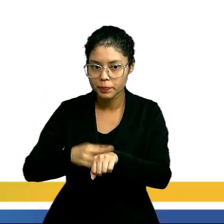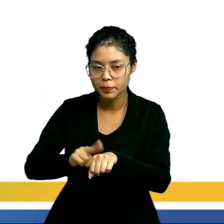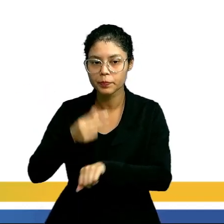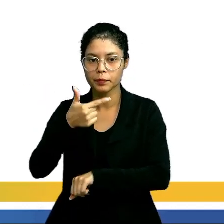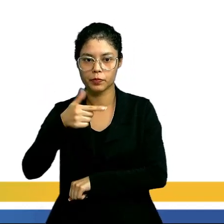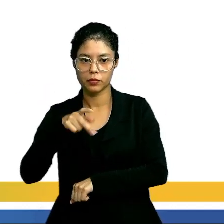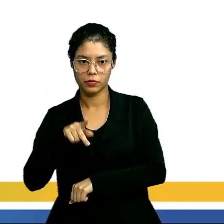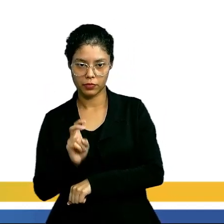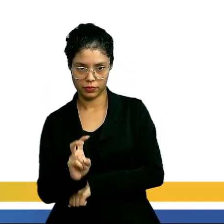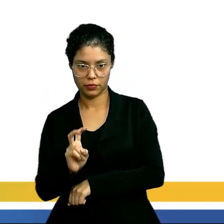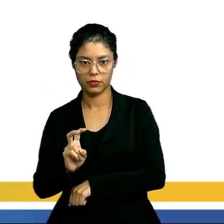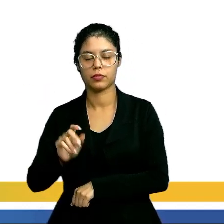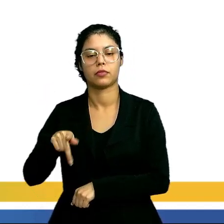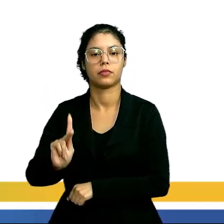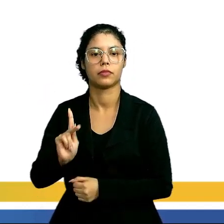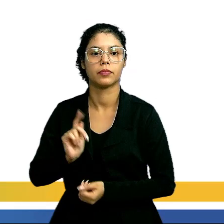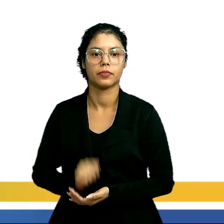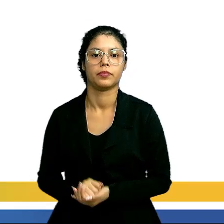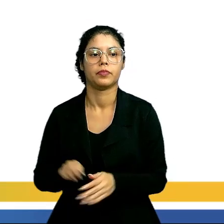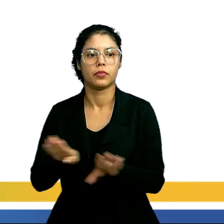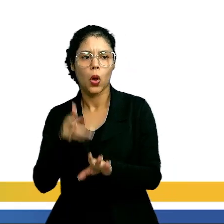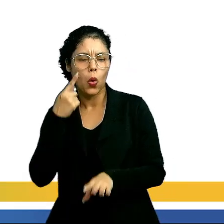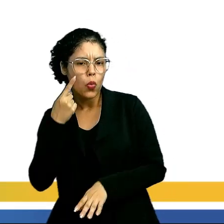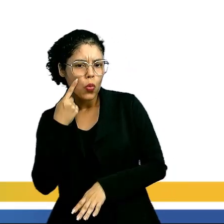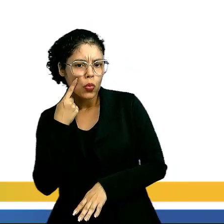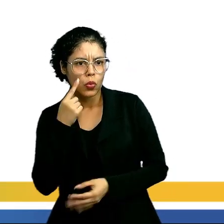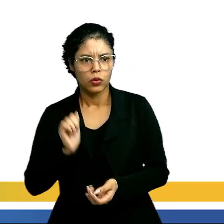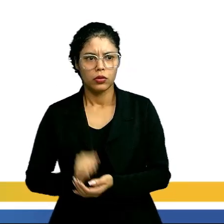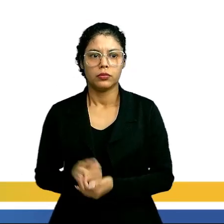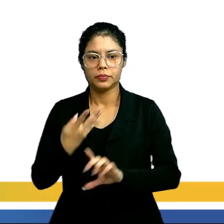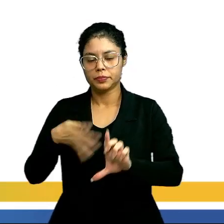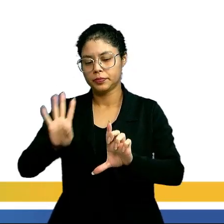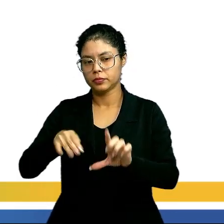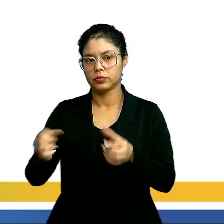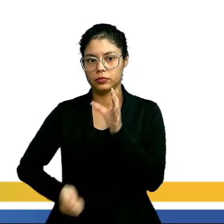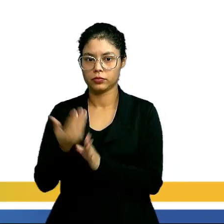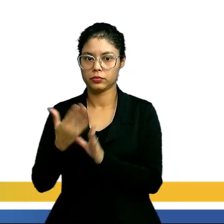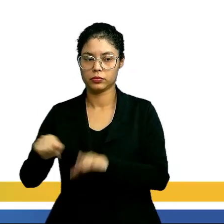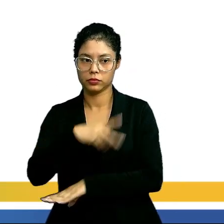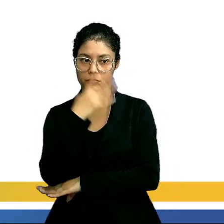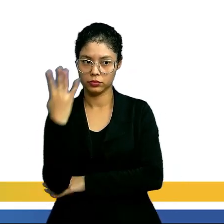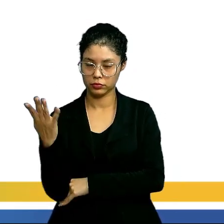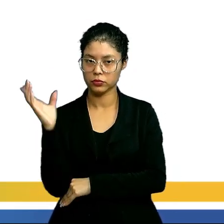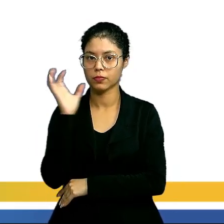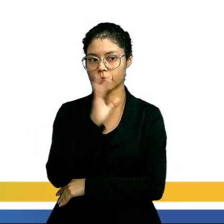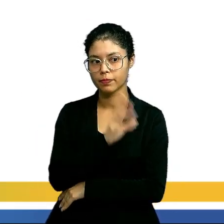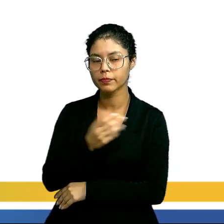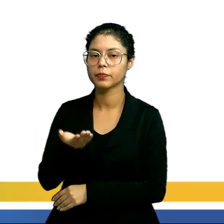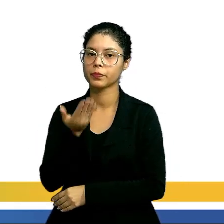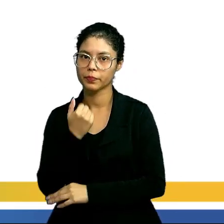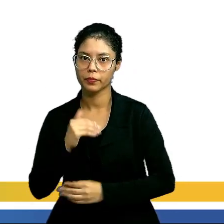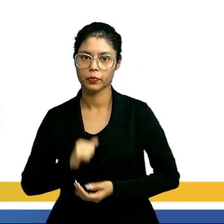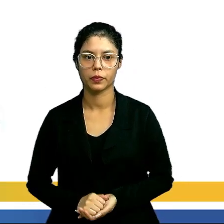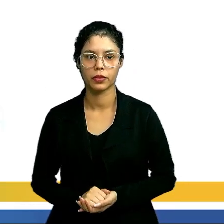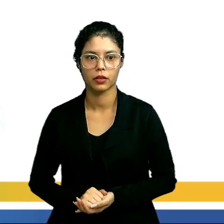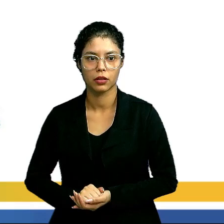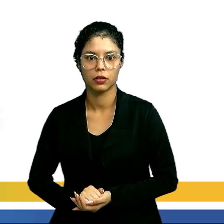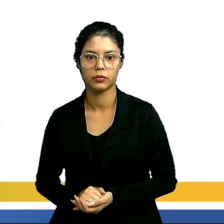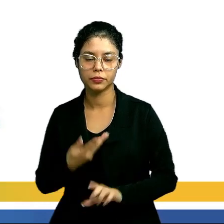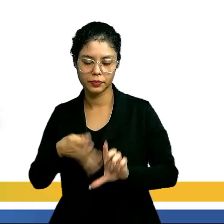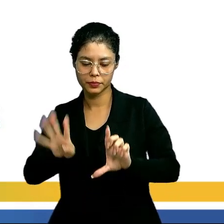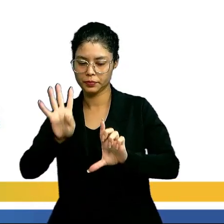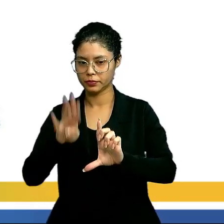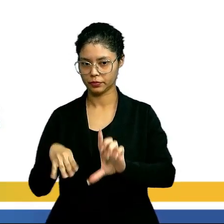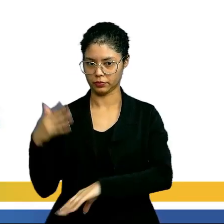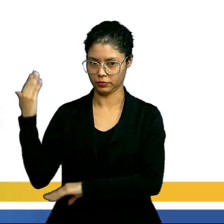de 25 gramas, olhou a tabela nutricional do produto para conferir a quantidade de caloria ingerida. Dessa